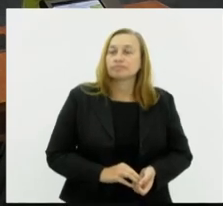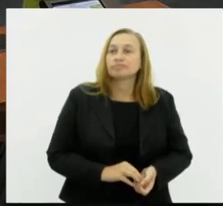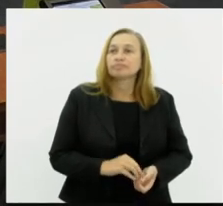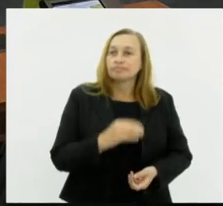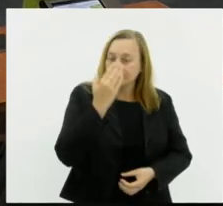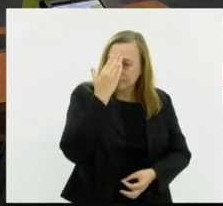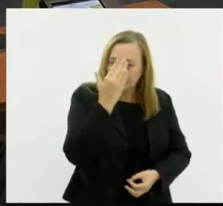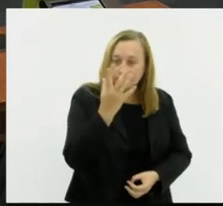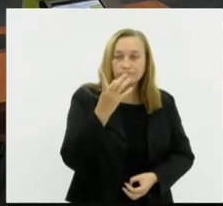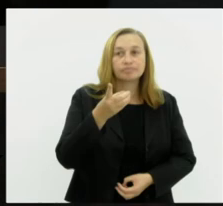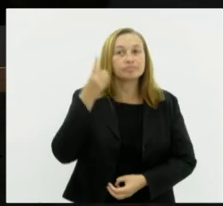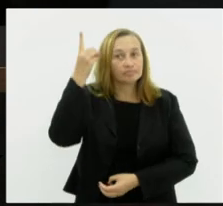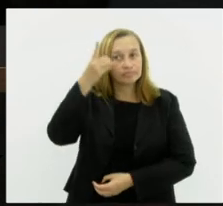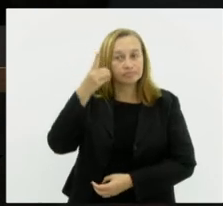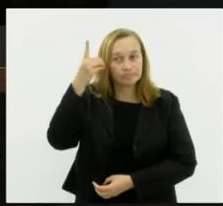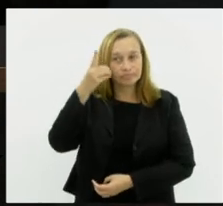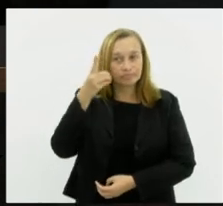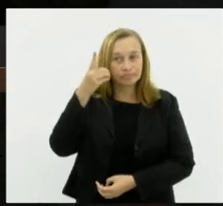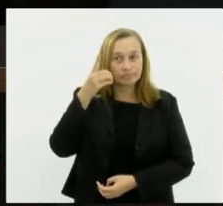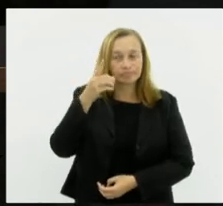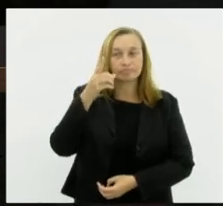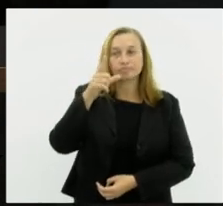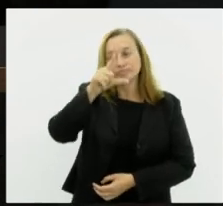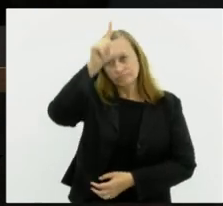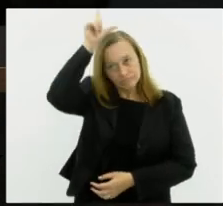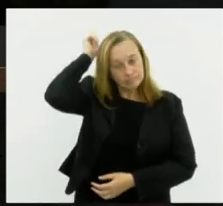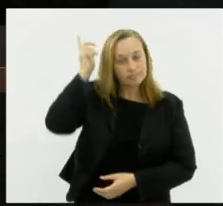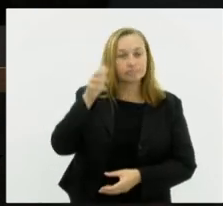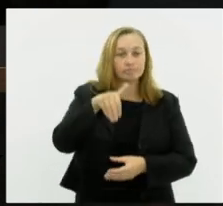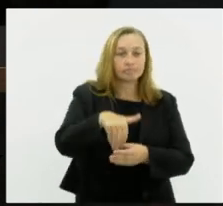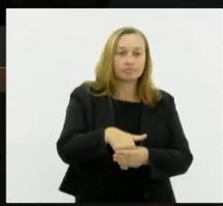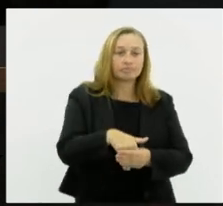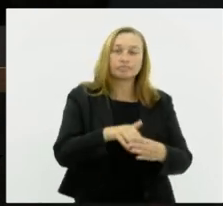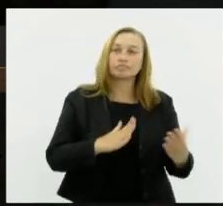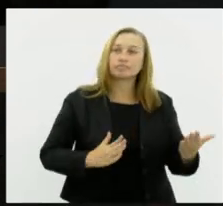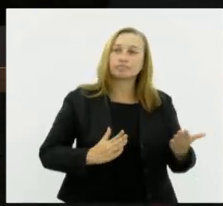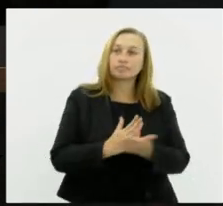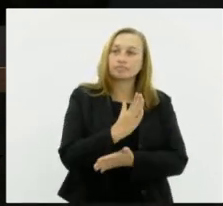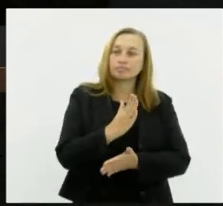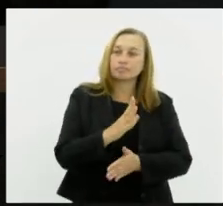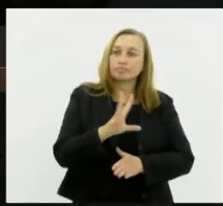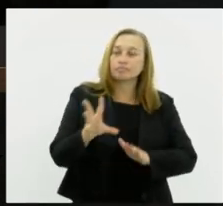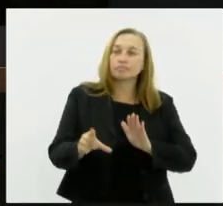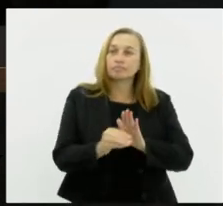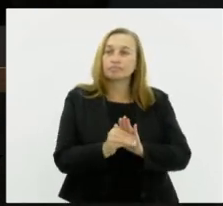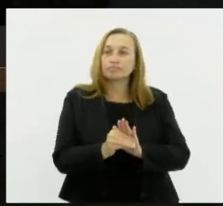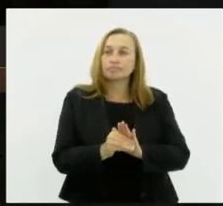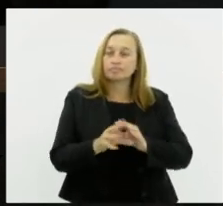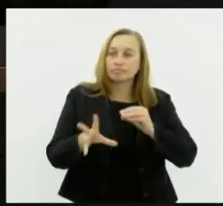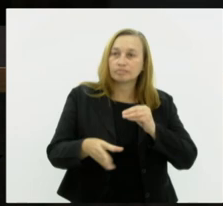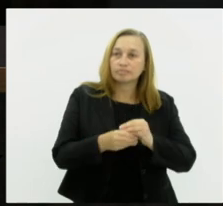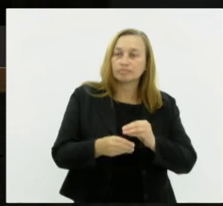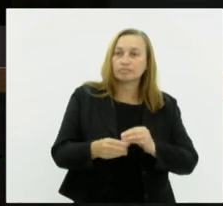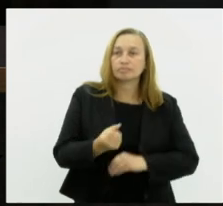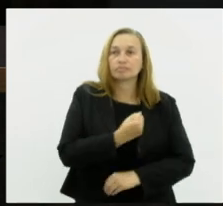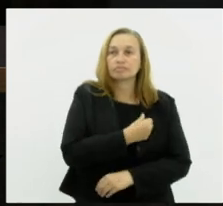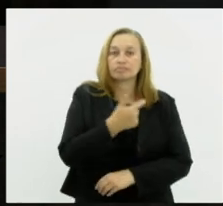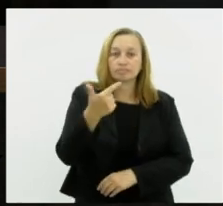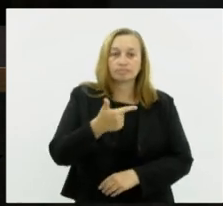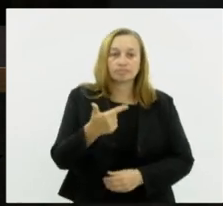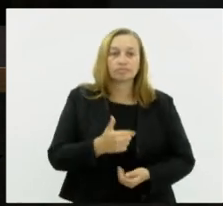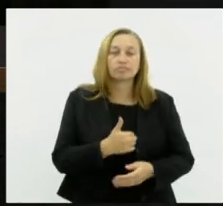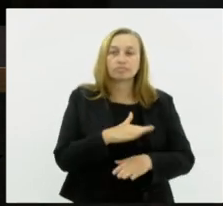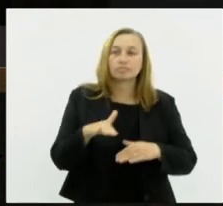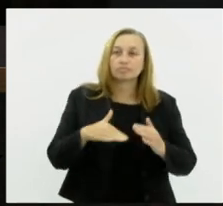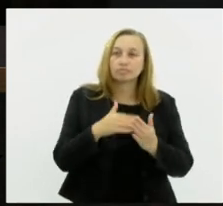Obrigada, deputada Luiz Paulo. Em votação, aprovação da emenda aditiva número 2. Senhores